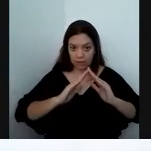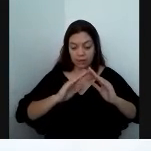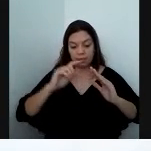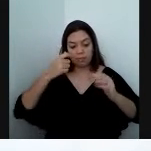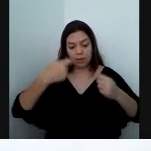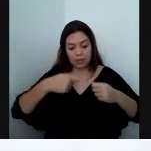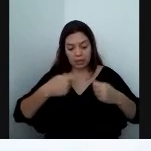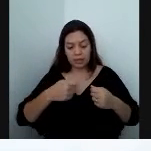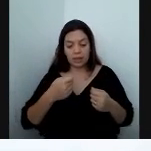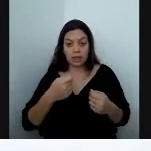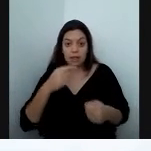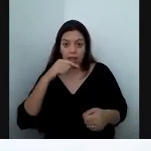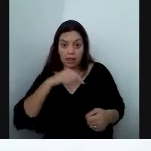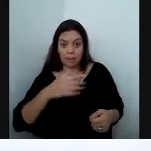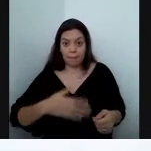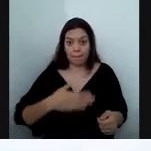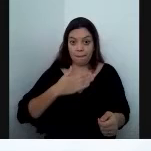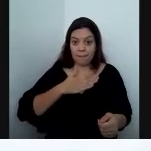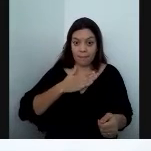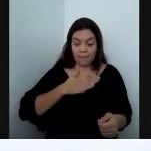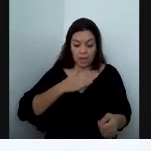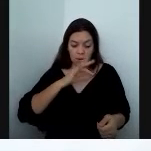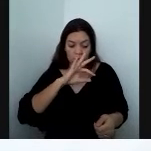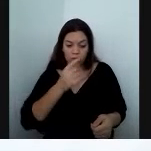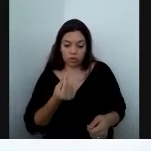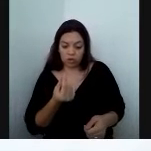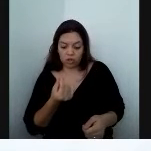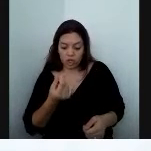aí os sindicatos foram à luta, foram atrás de conseguir essas